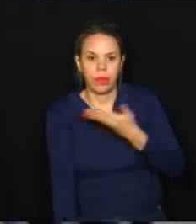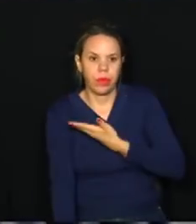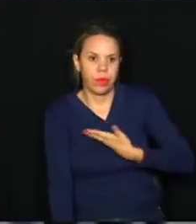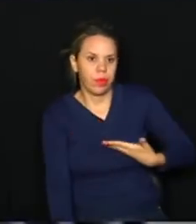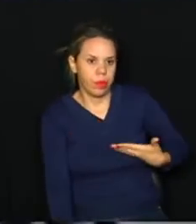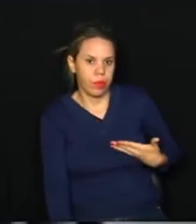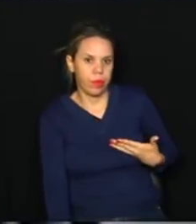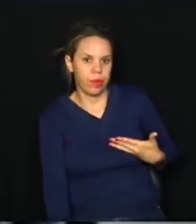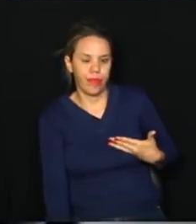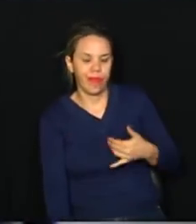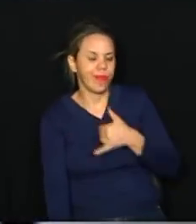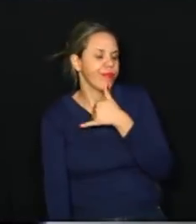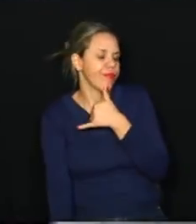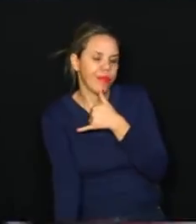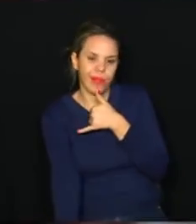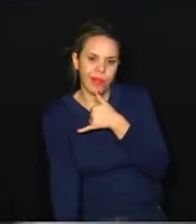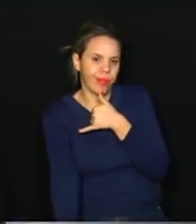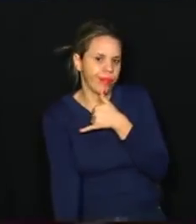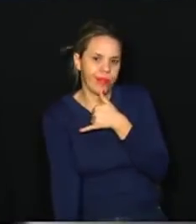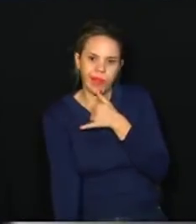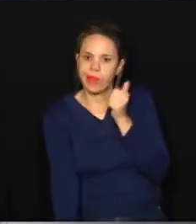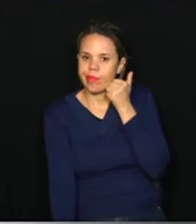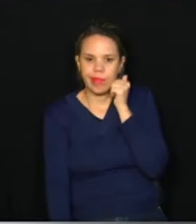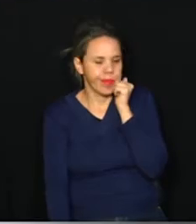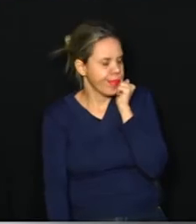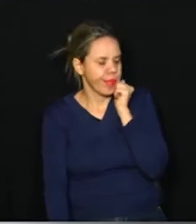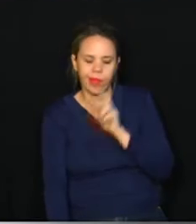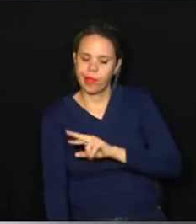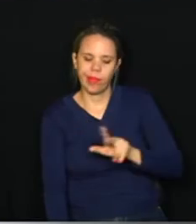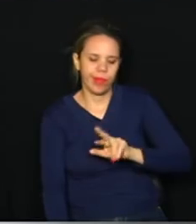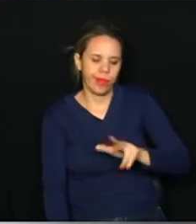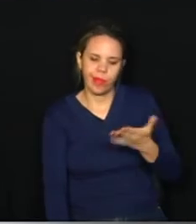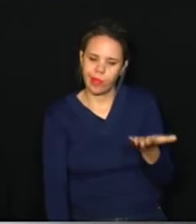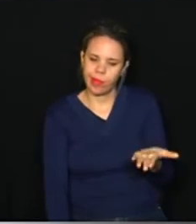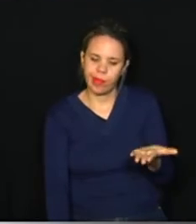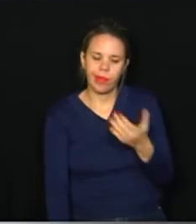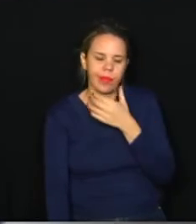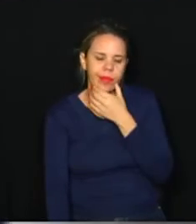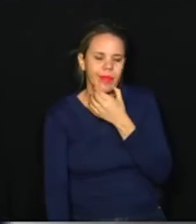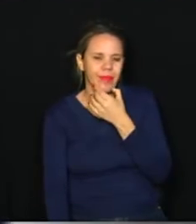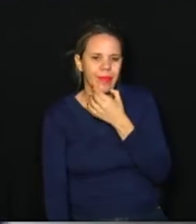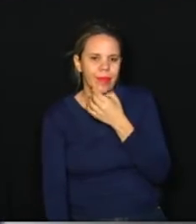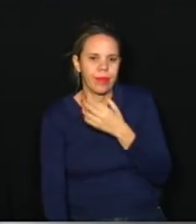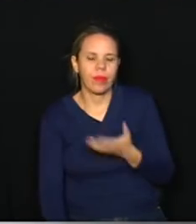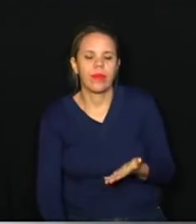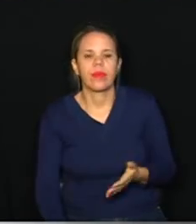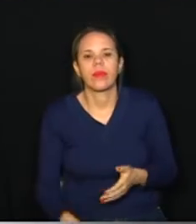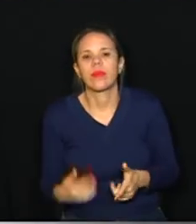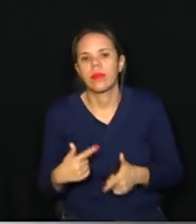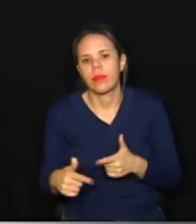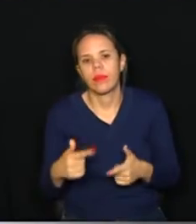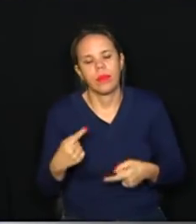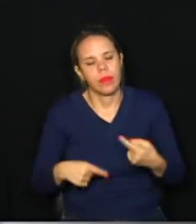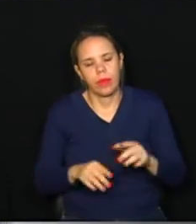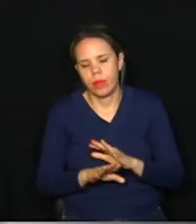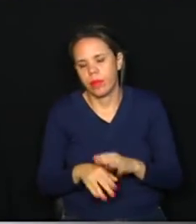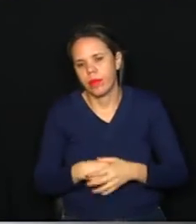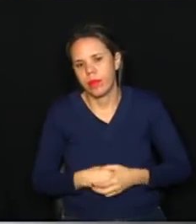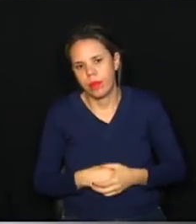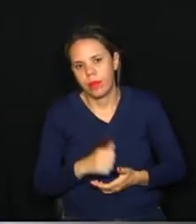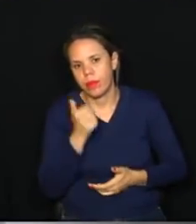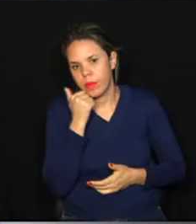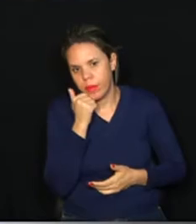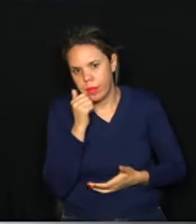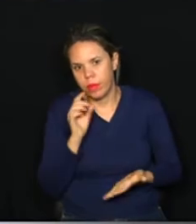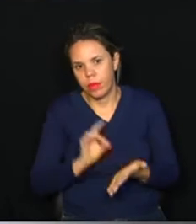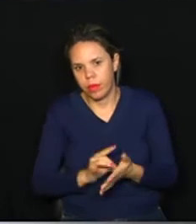que é lamentável. A ciência não se faz assim. A ciência não se faz com esse tipo de política. A ciência se faz